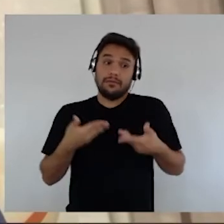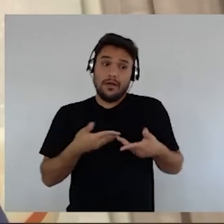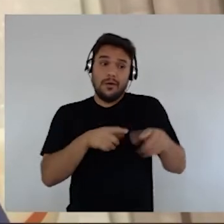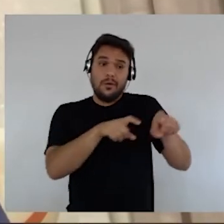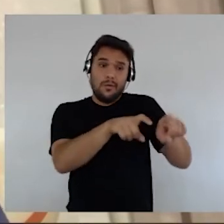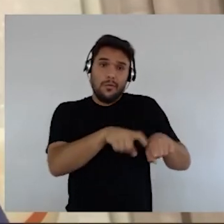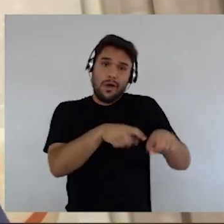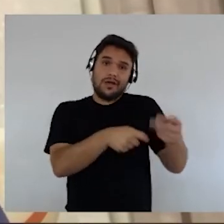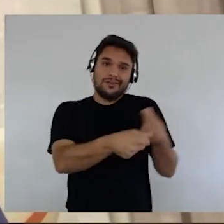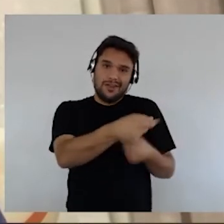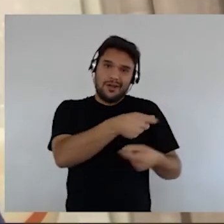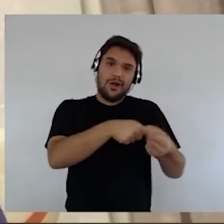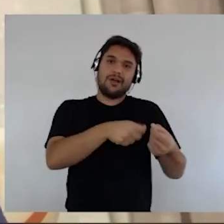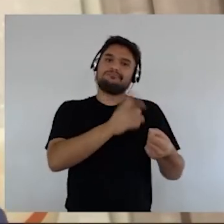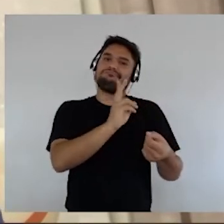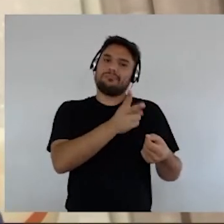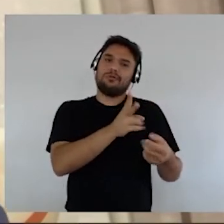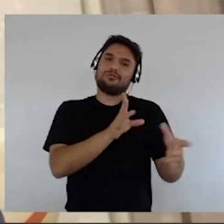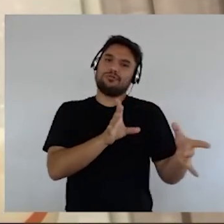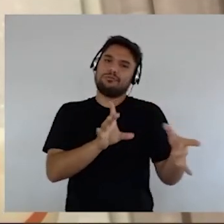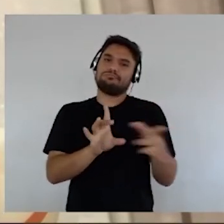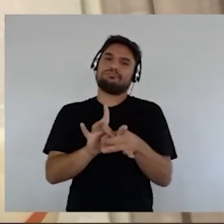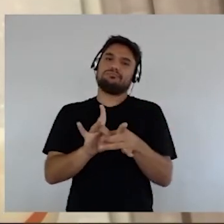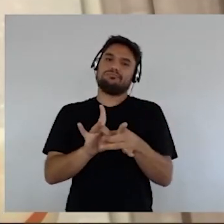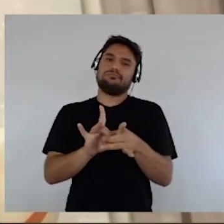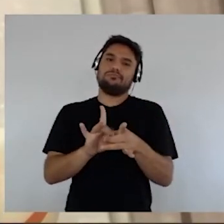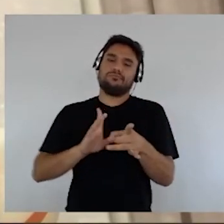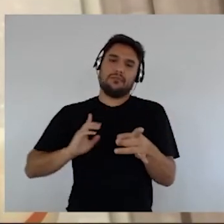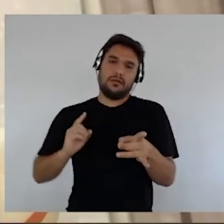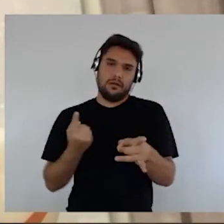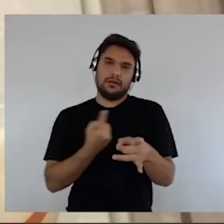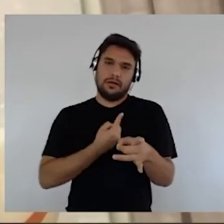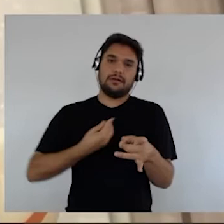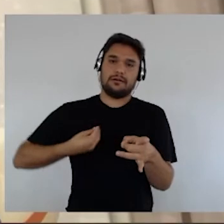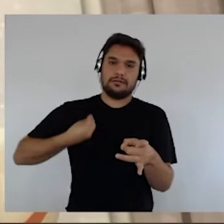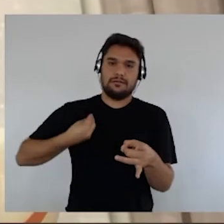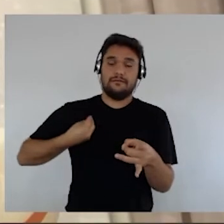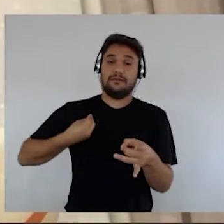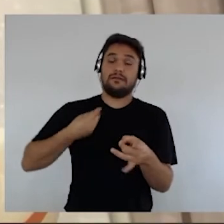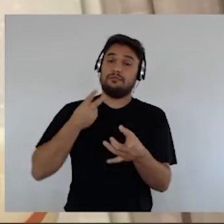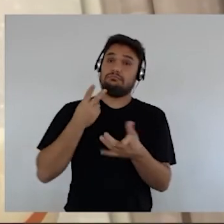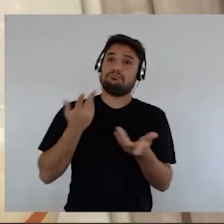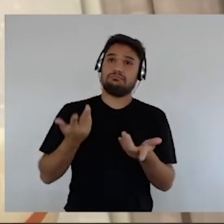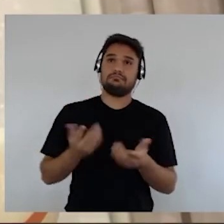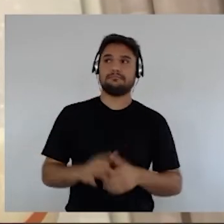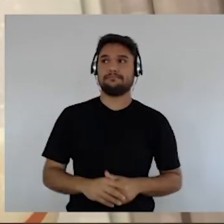muito presente, mesmo nesse ambiente de pandemia.